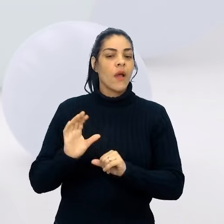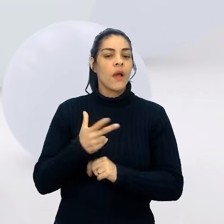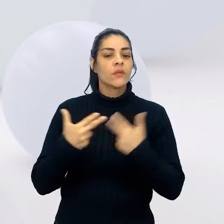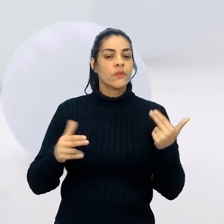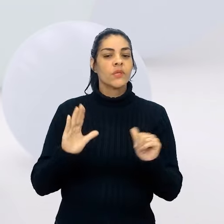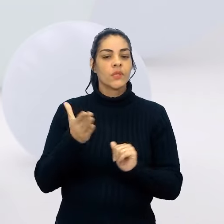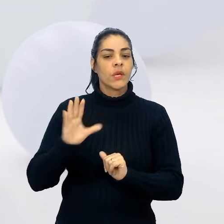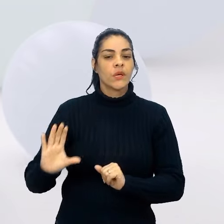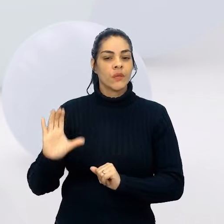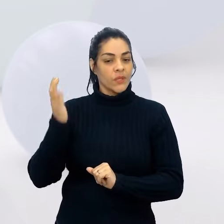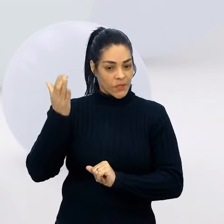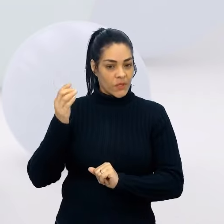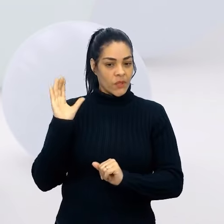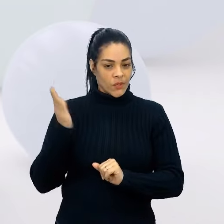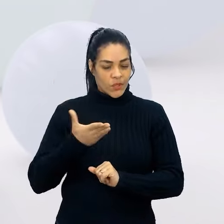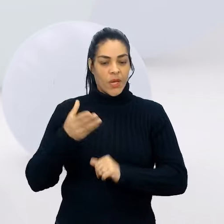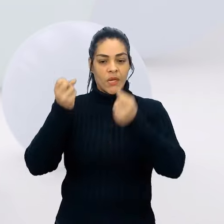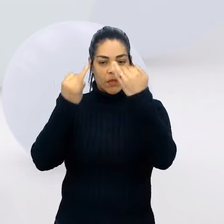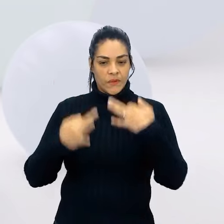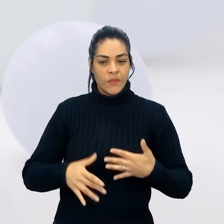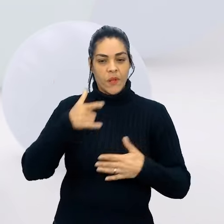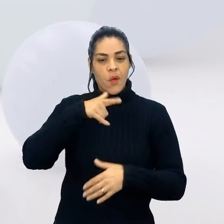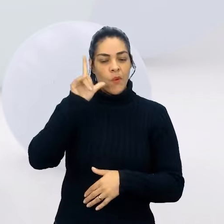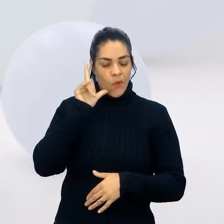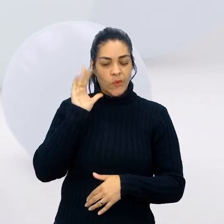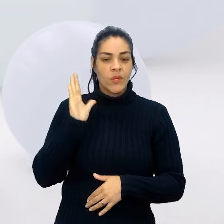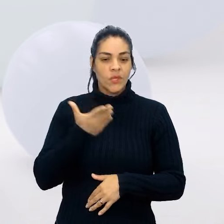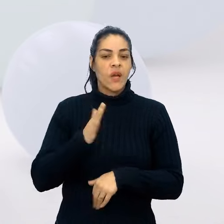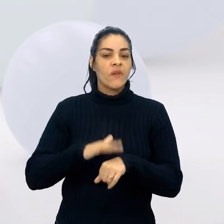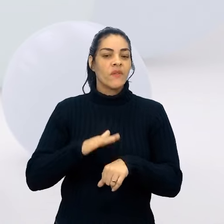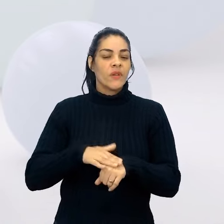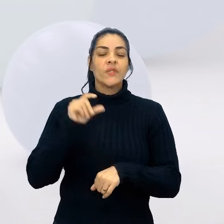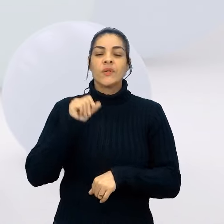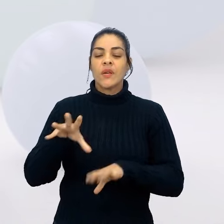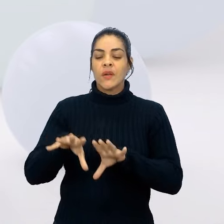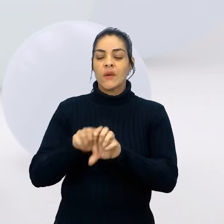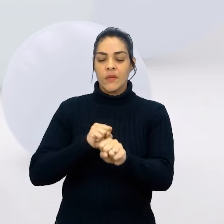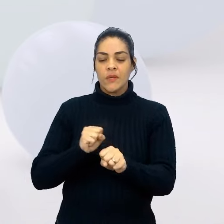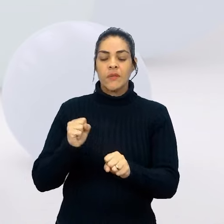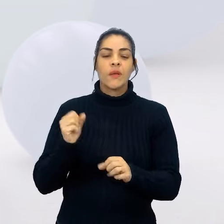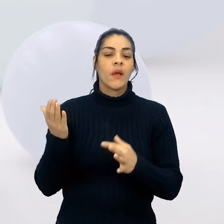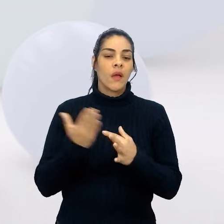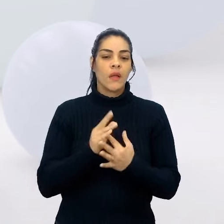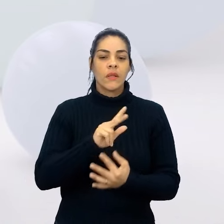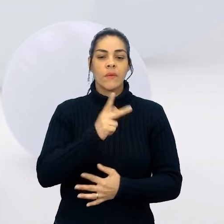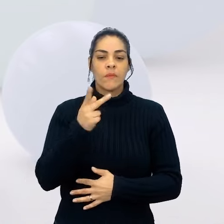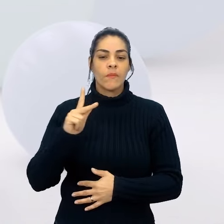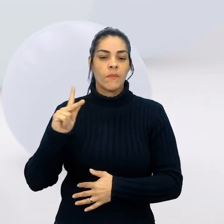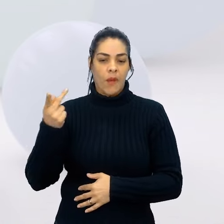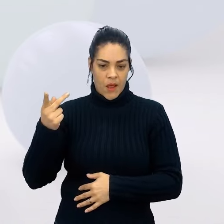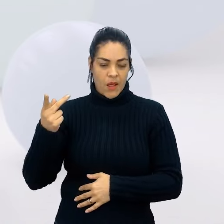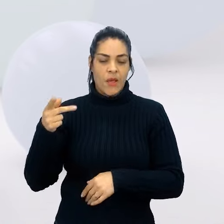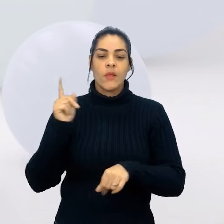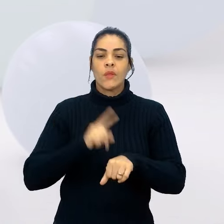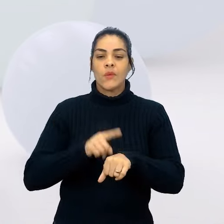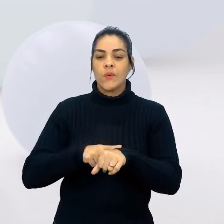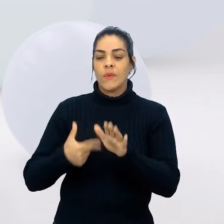né, Terezinha? Você estava explicando ontem que você já até fez essas formações entre pares, né? Num momento